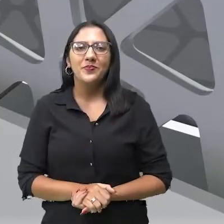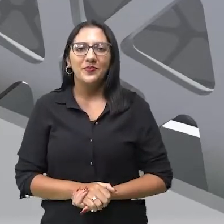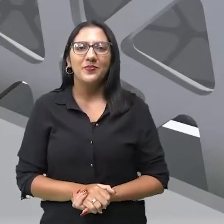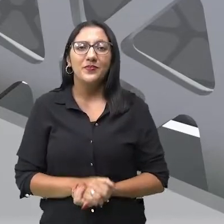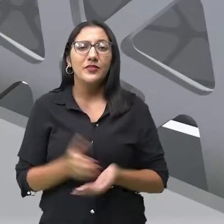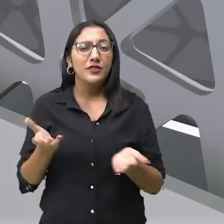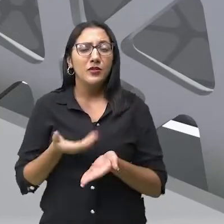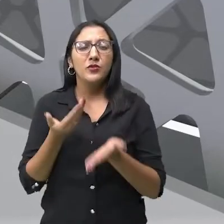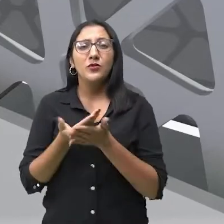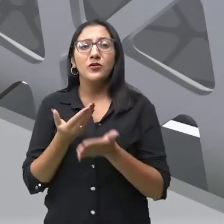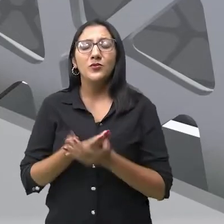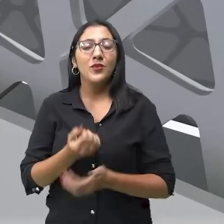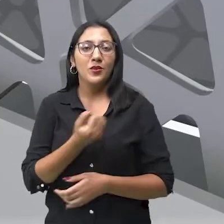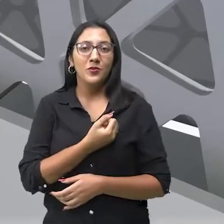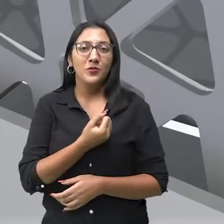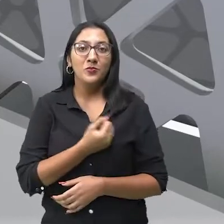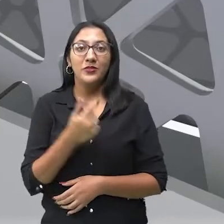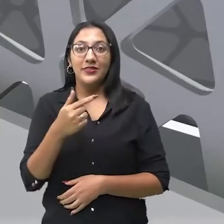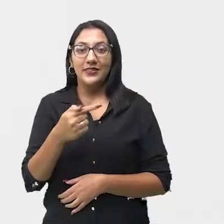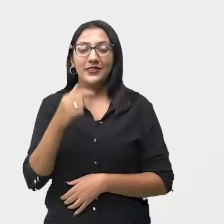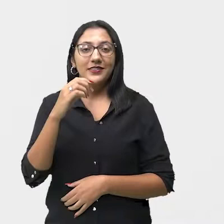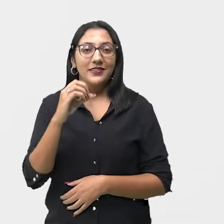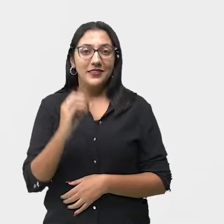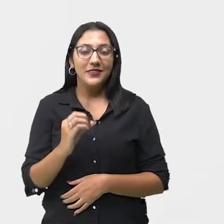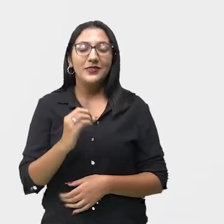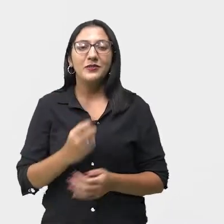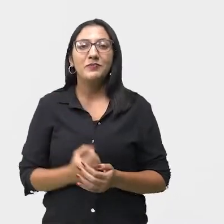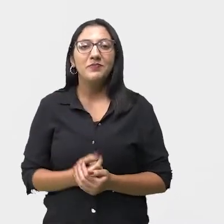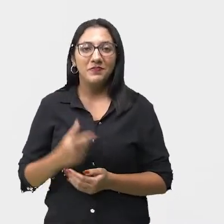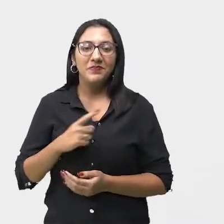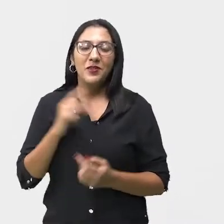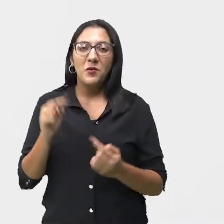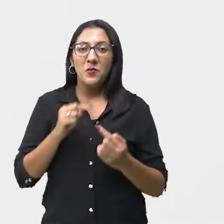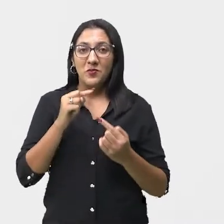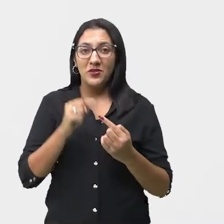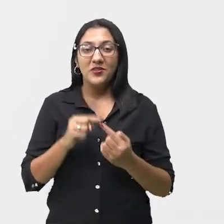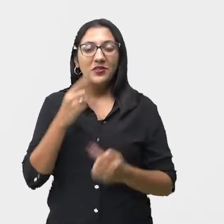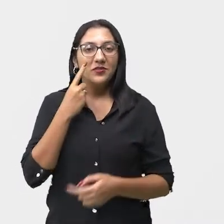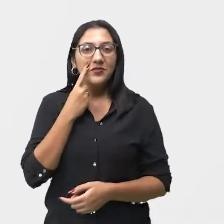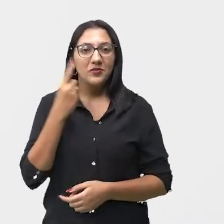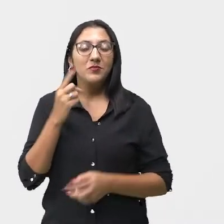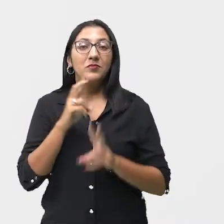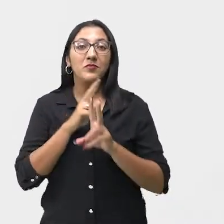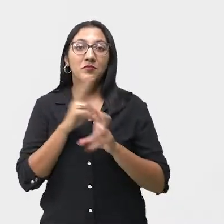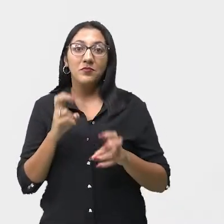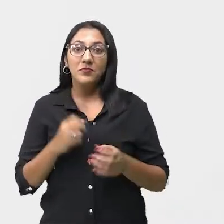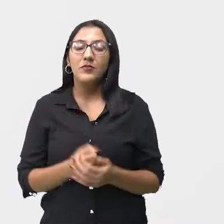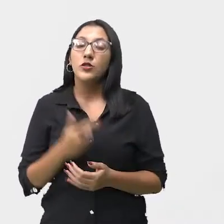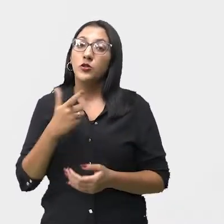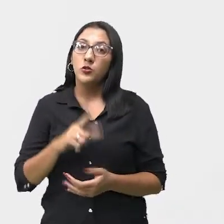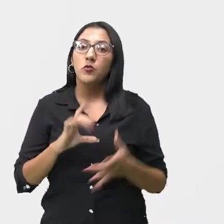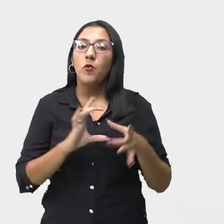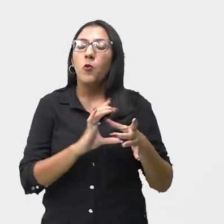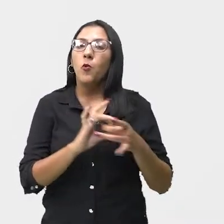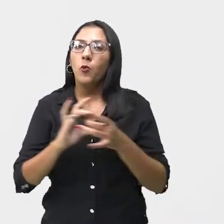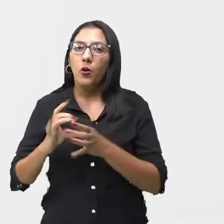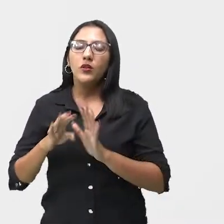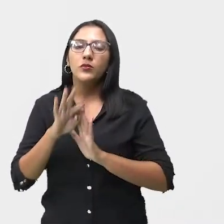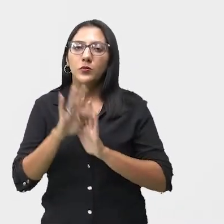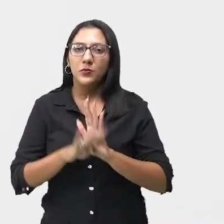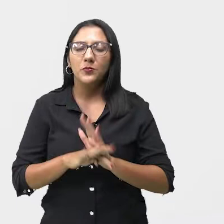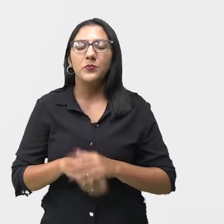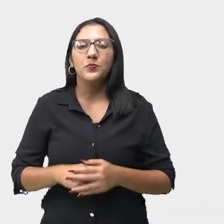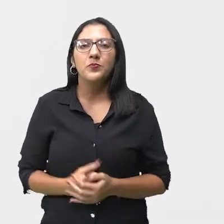portuguesa. Nesta aula de número 70, nós vamos estudar mais uma vez sobre coesão